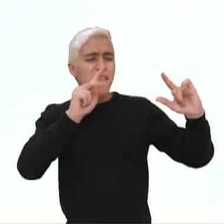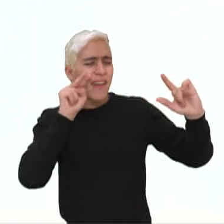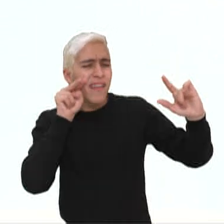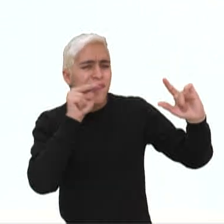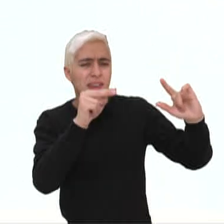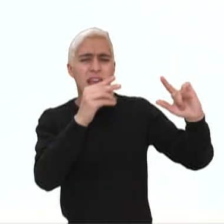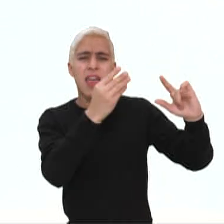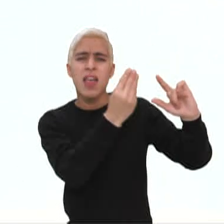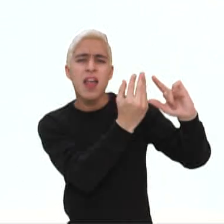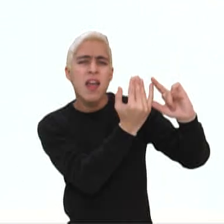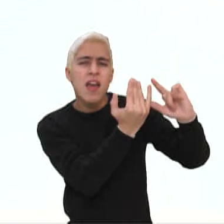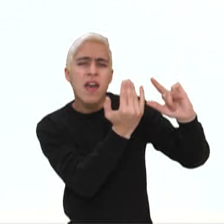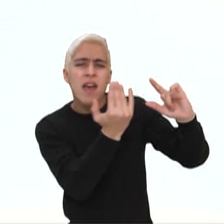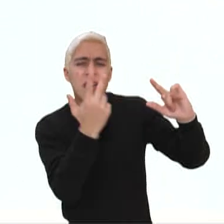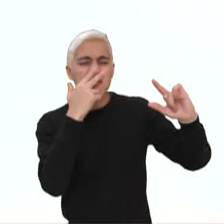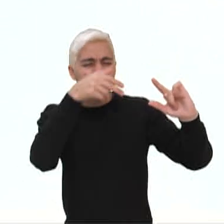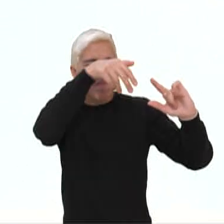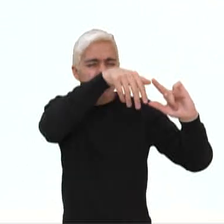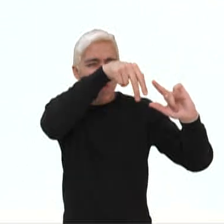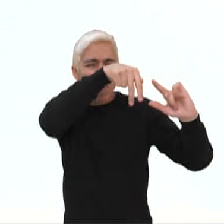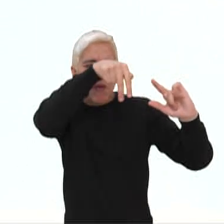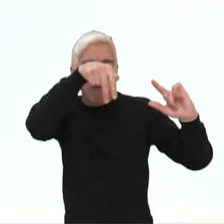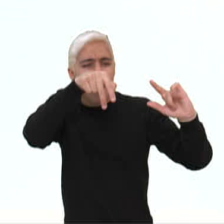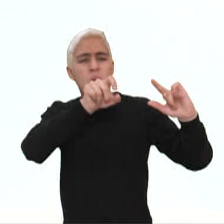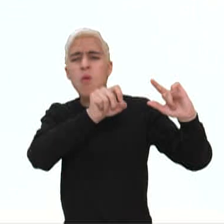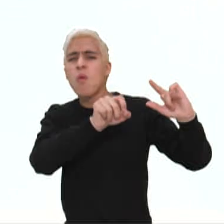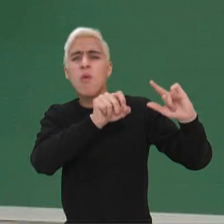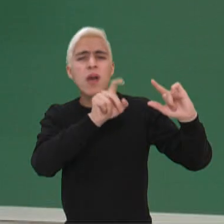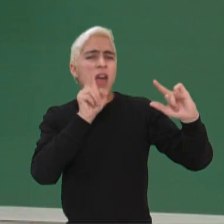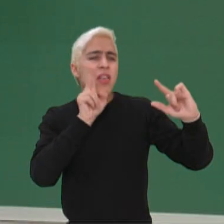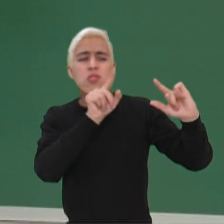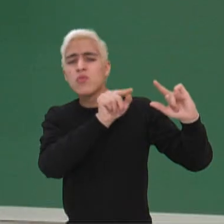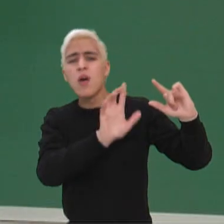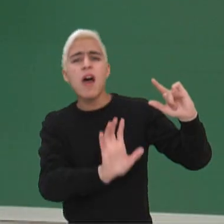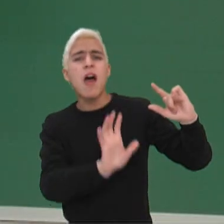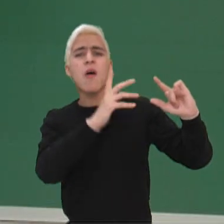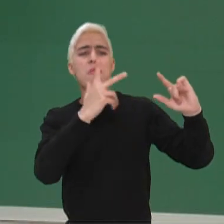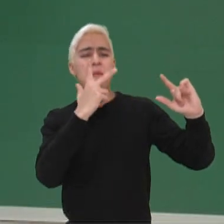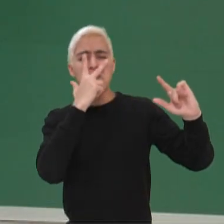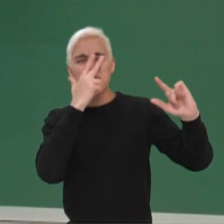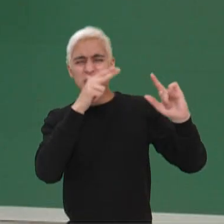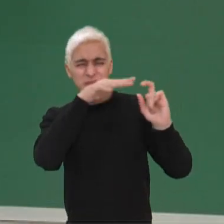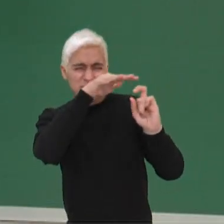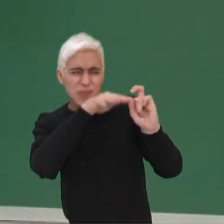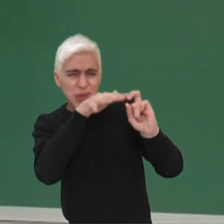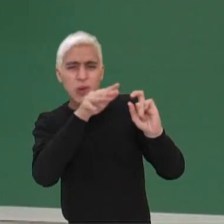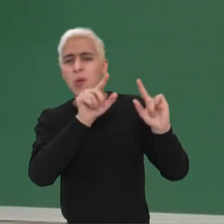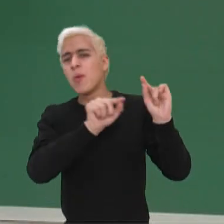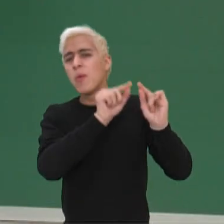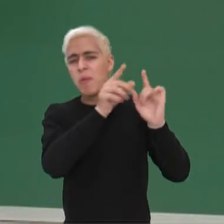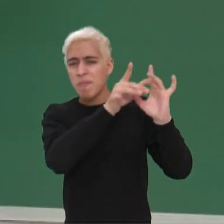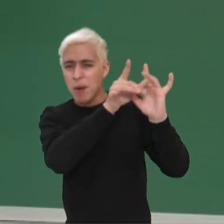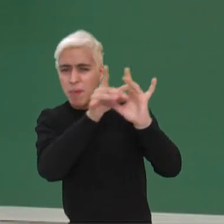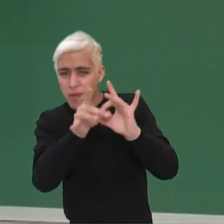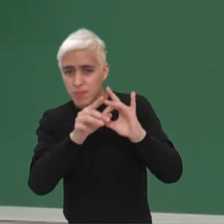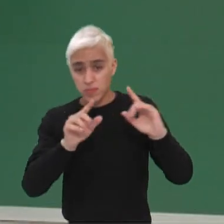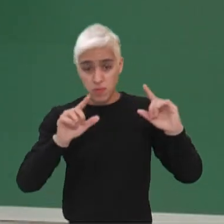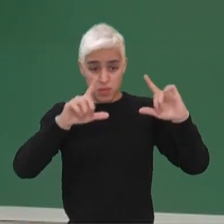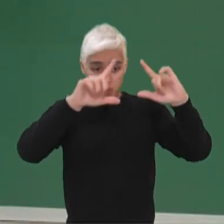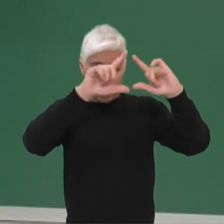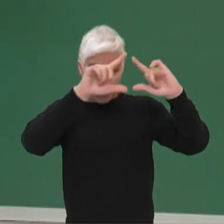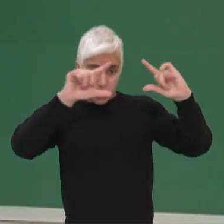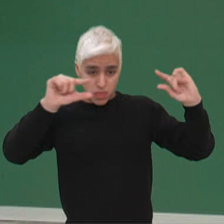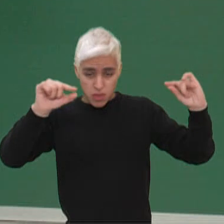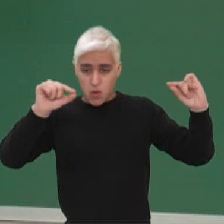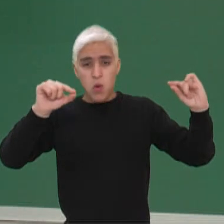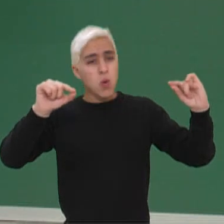escultura que narram alguma história que aconteceu ou algum fato mitológico. Esse triângulo que forma